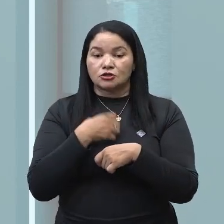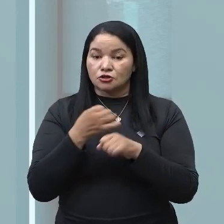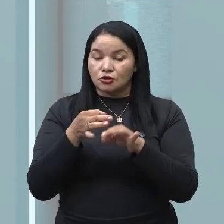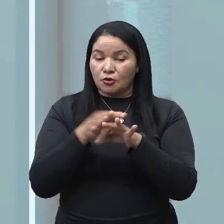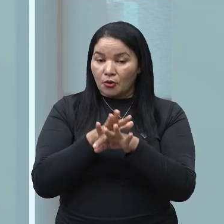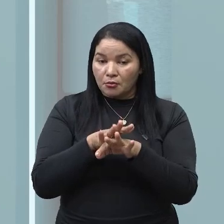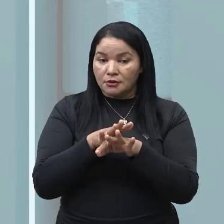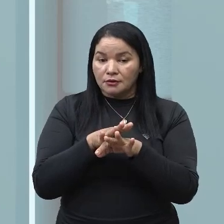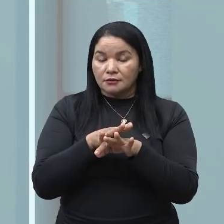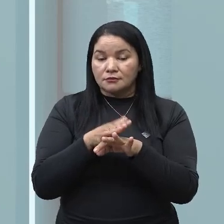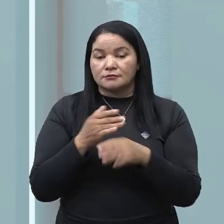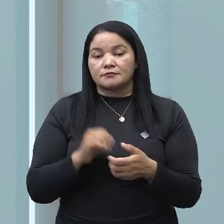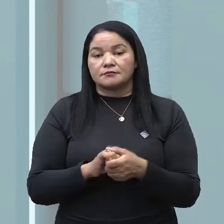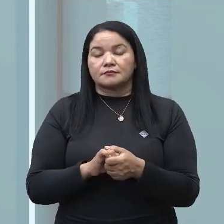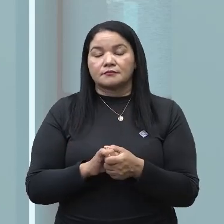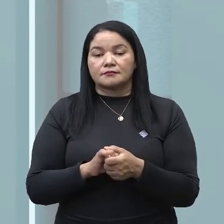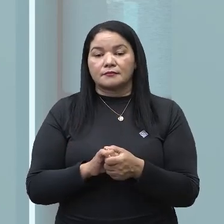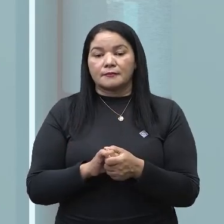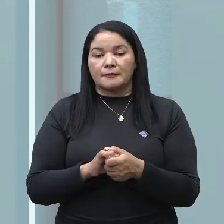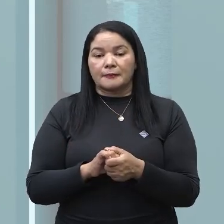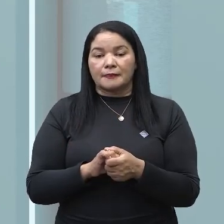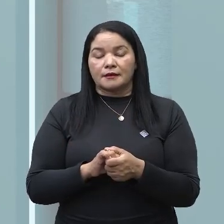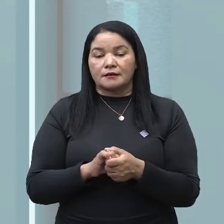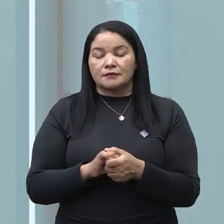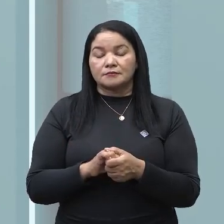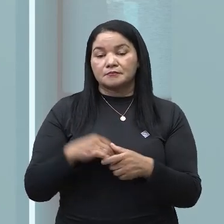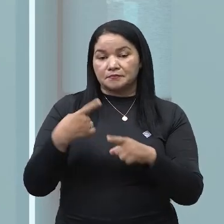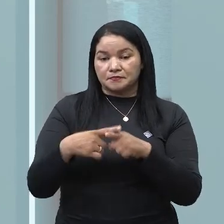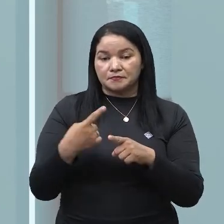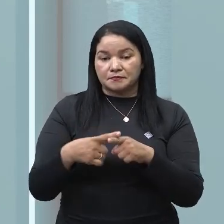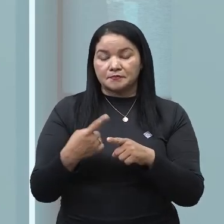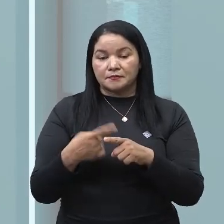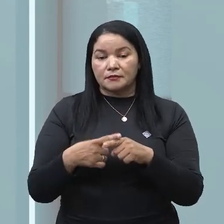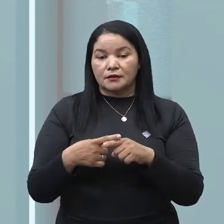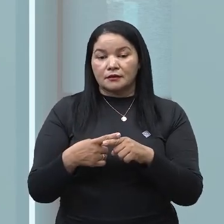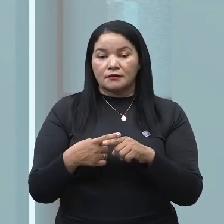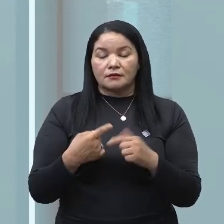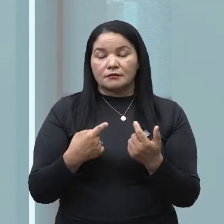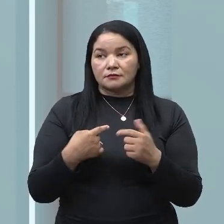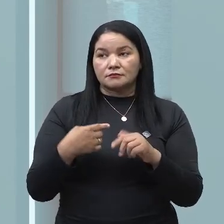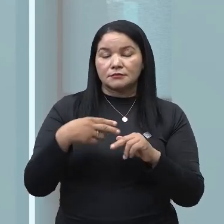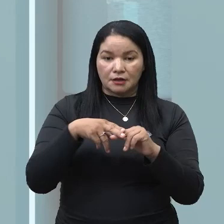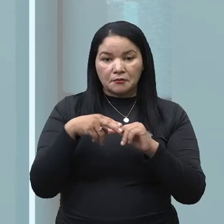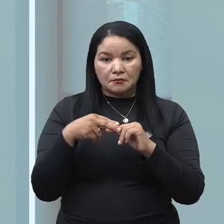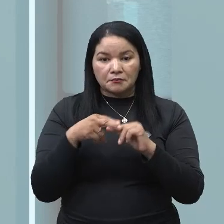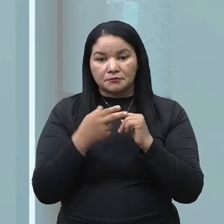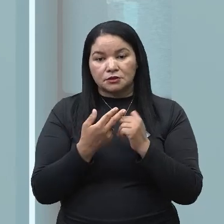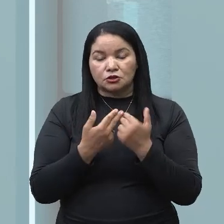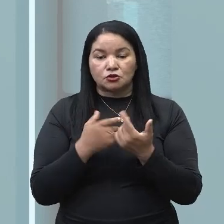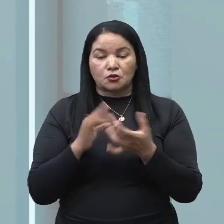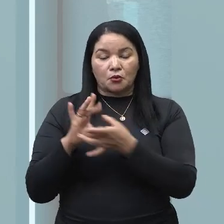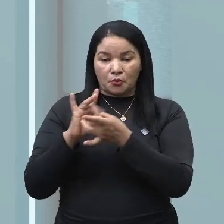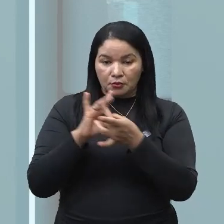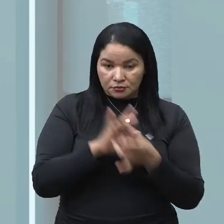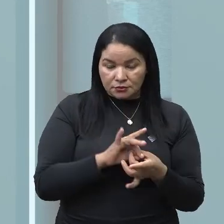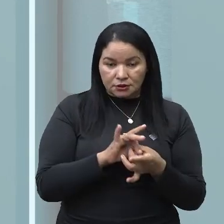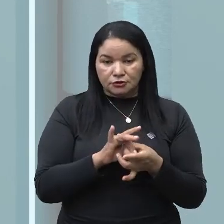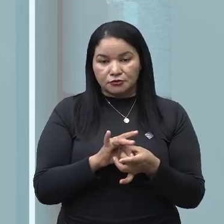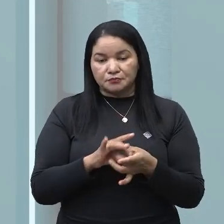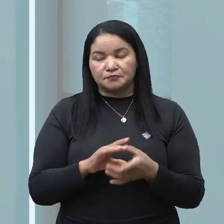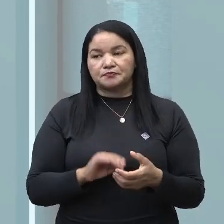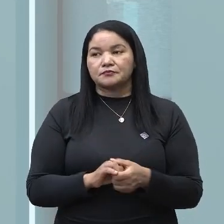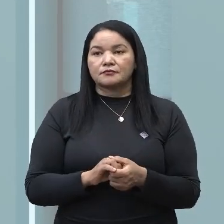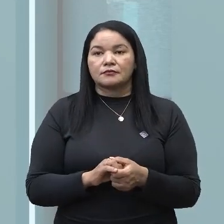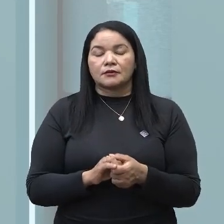vai depender do contexto em que ela for dita, ela vai depender do